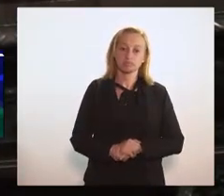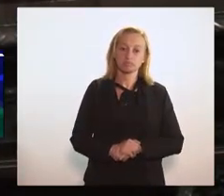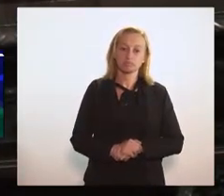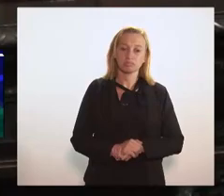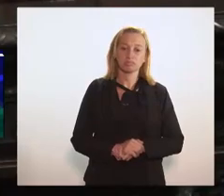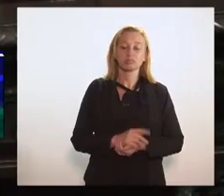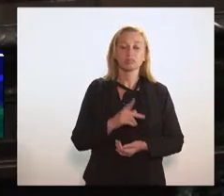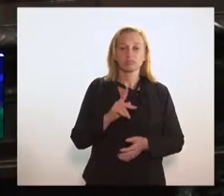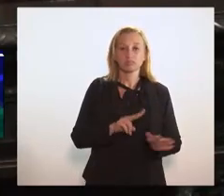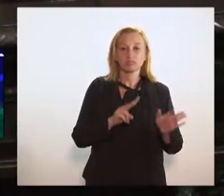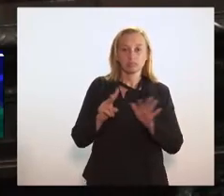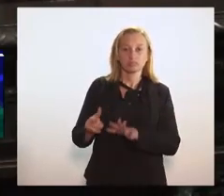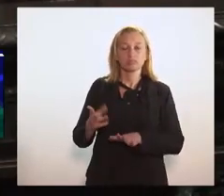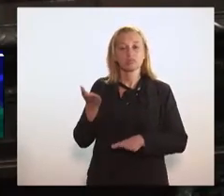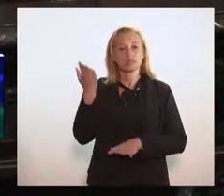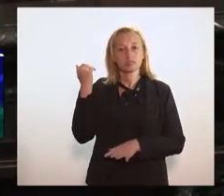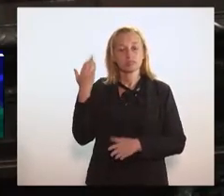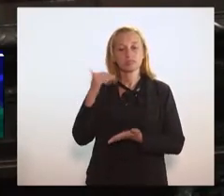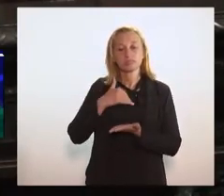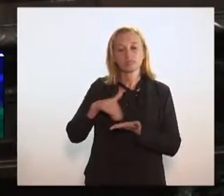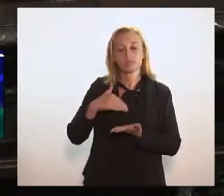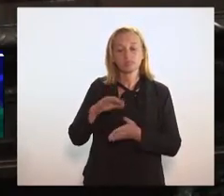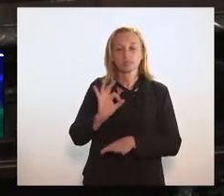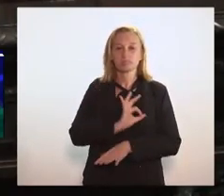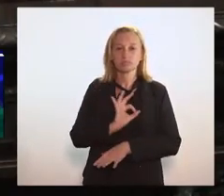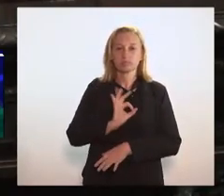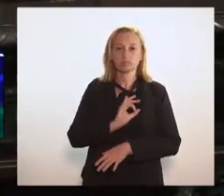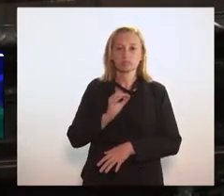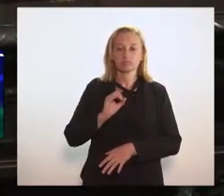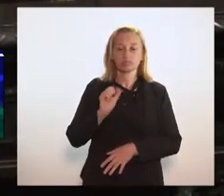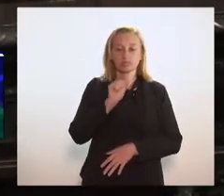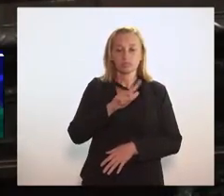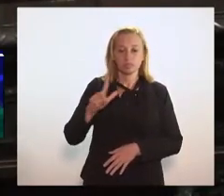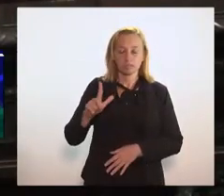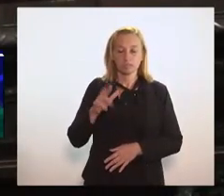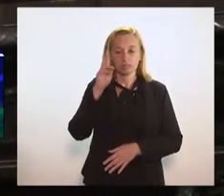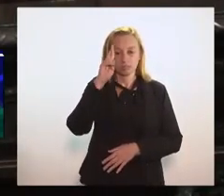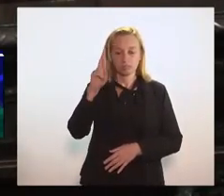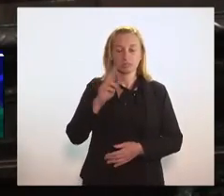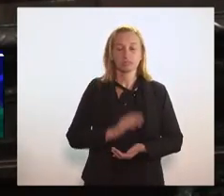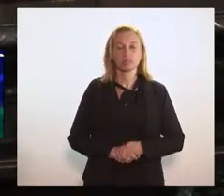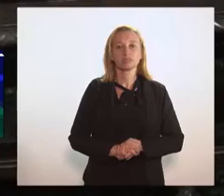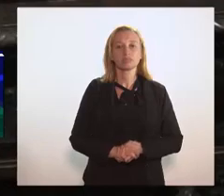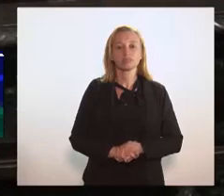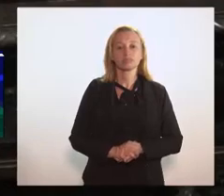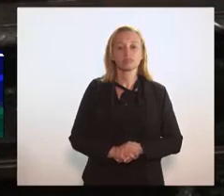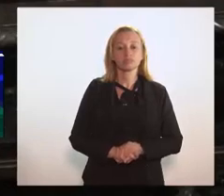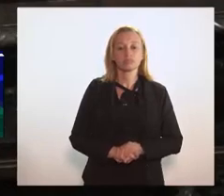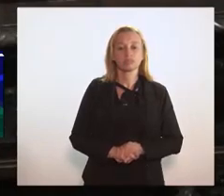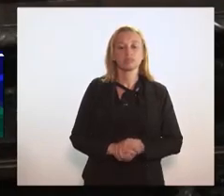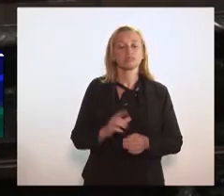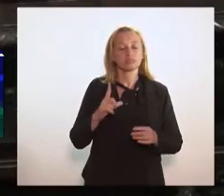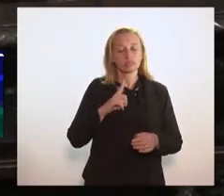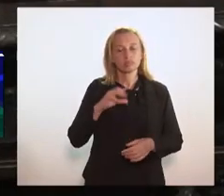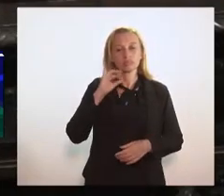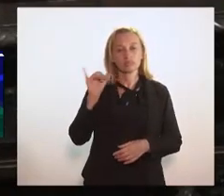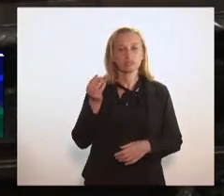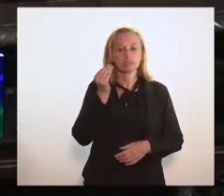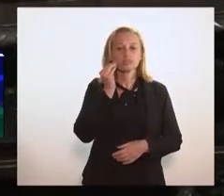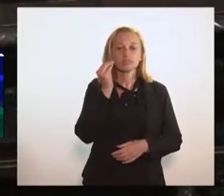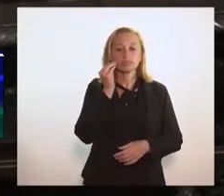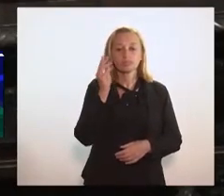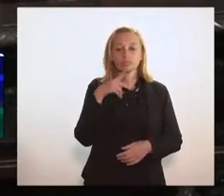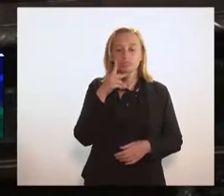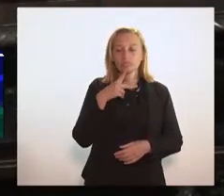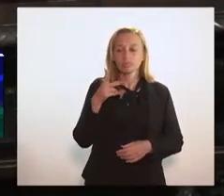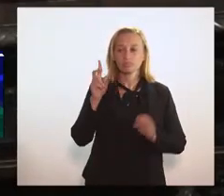semana passada com o secretário de Polícia Civil, chefe da Polícia Civil, Alan Trunovski, aonde tive a oportunidade de levar a ele